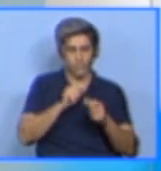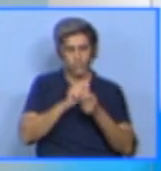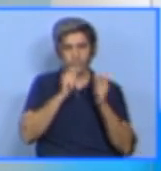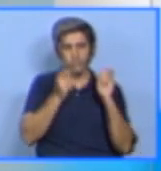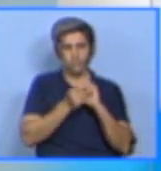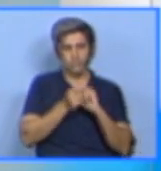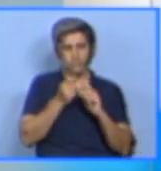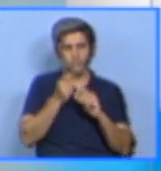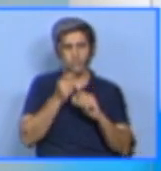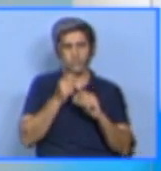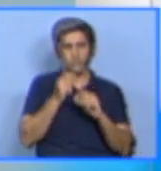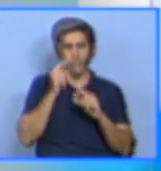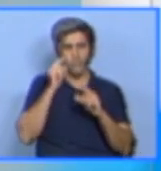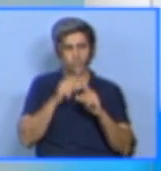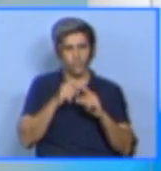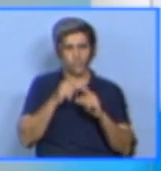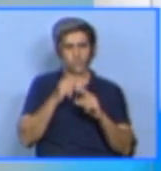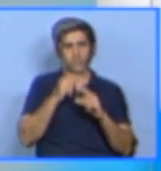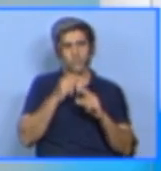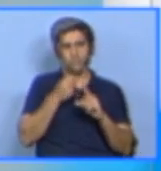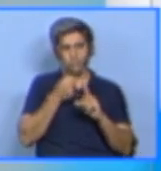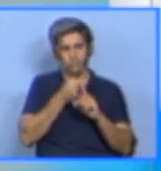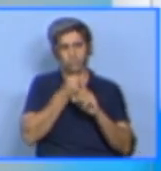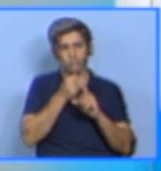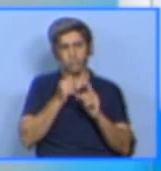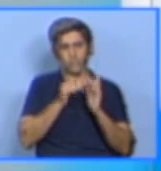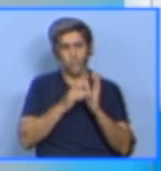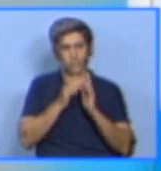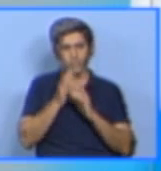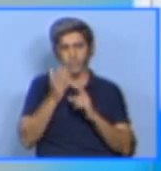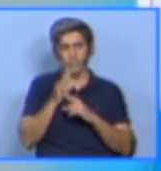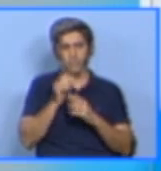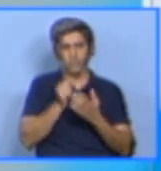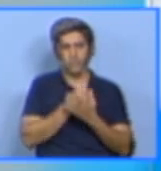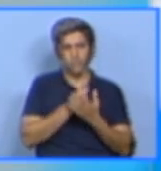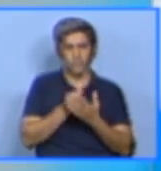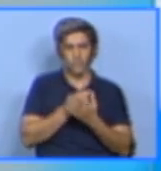mesmo para servir de afronta aos cristãos, nomeadamente, por exemplo, na Praça